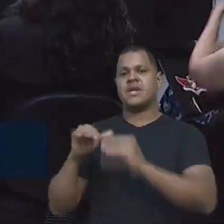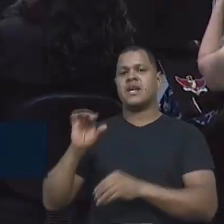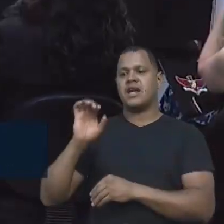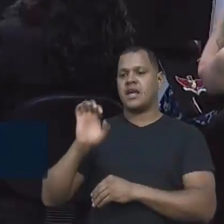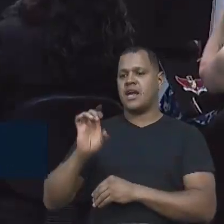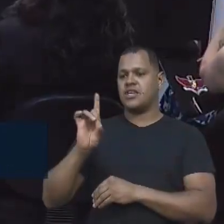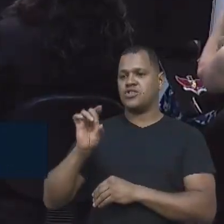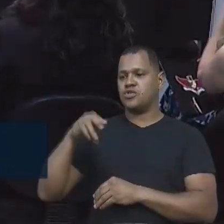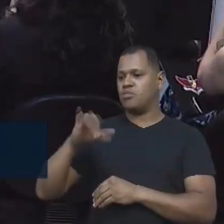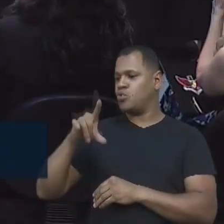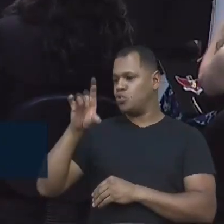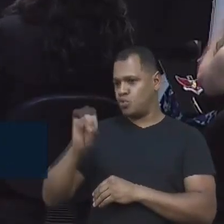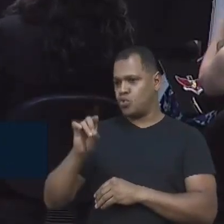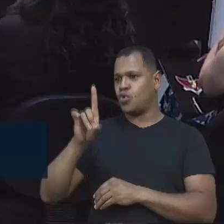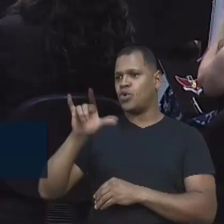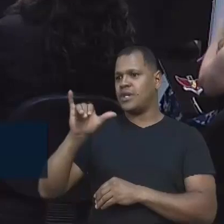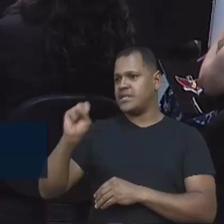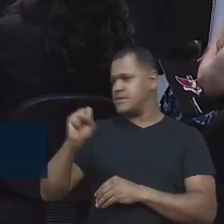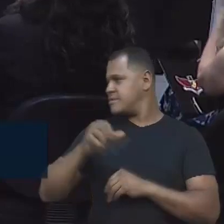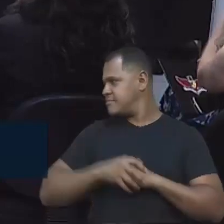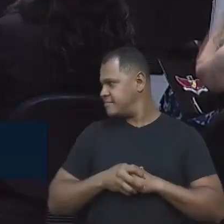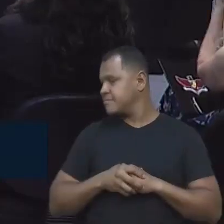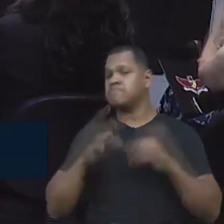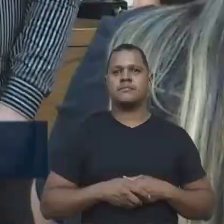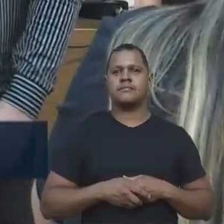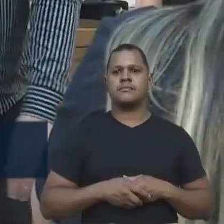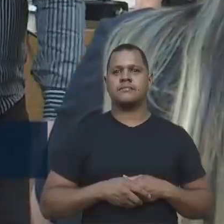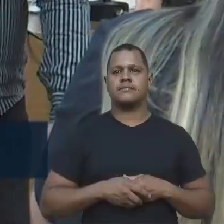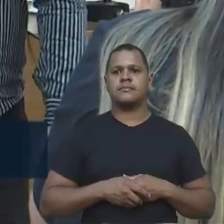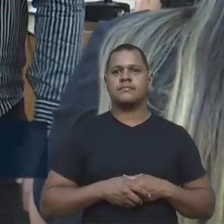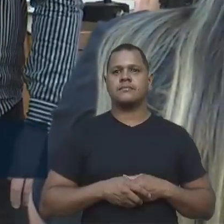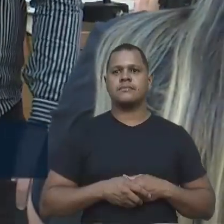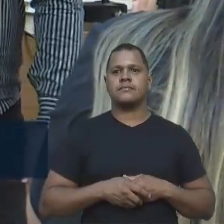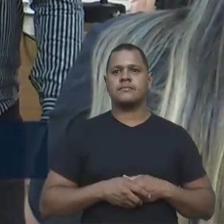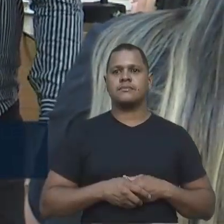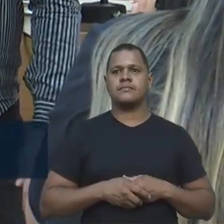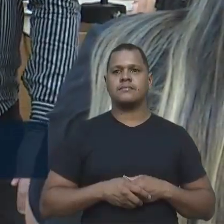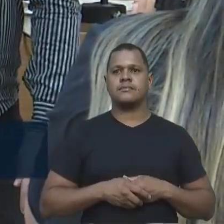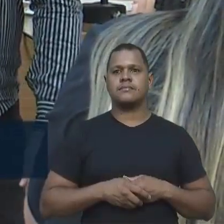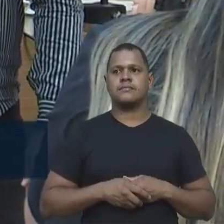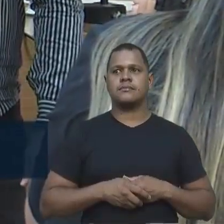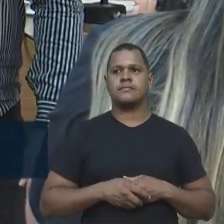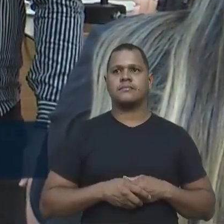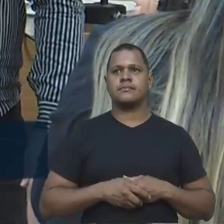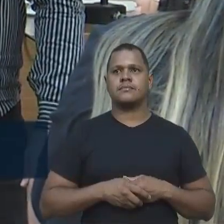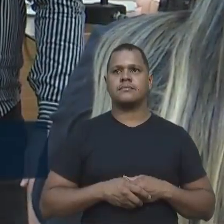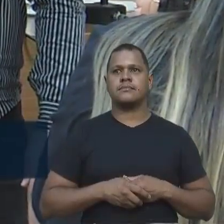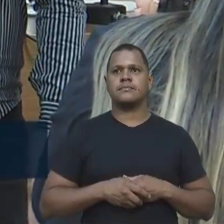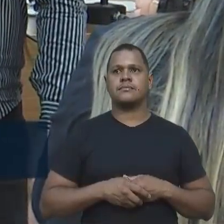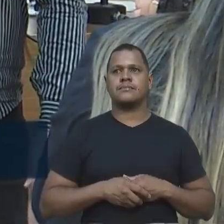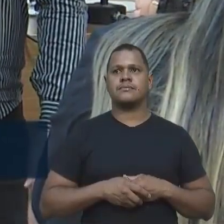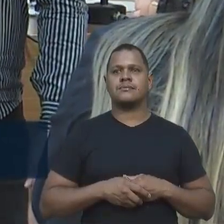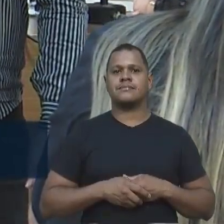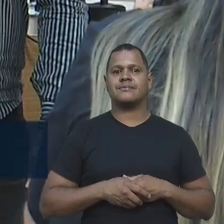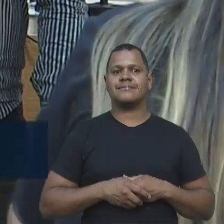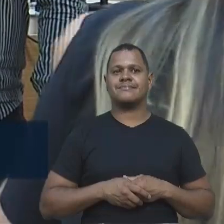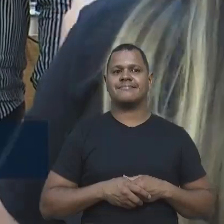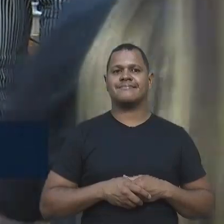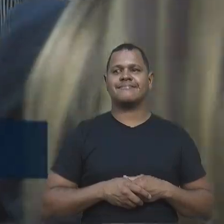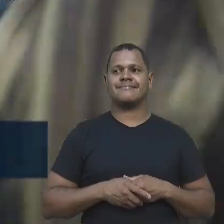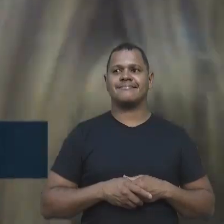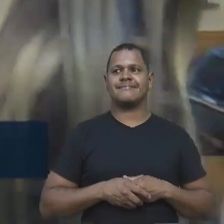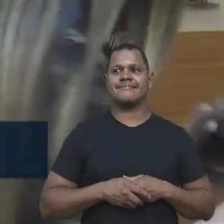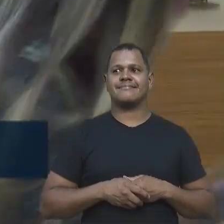em quinto lugar o projeto Feira do Conhecimento saúde mental e Nutrição na categoria EJA do professor Thiago César da Silva e